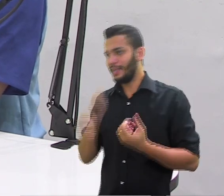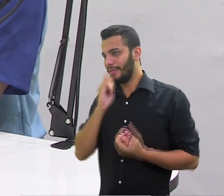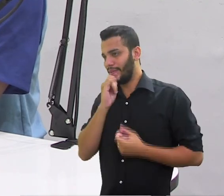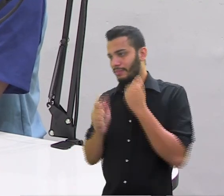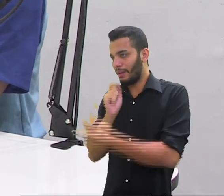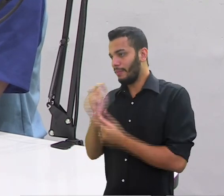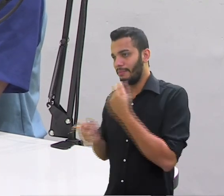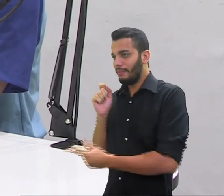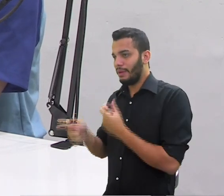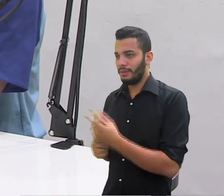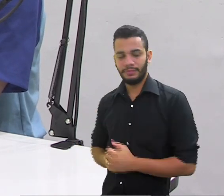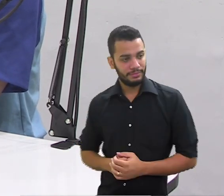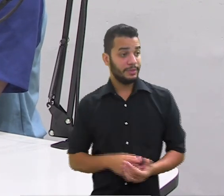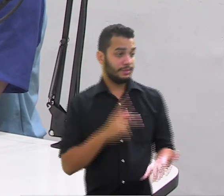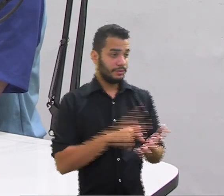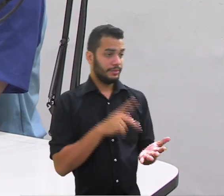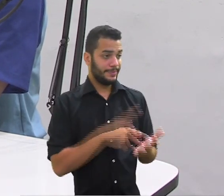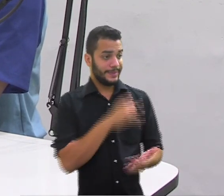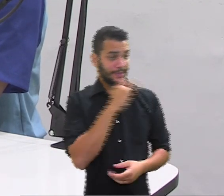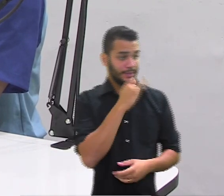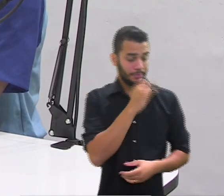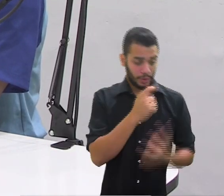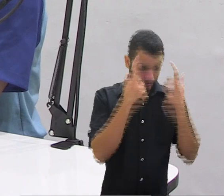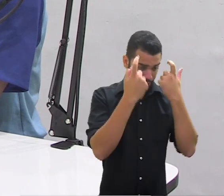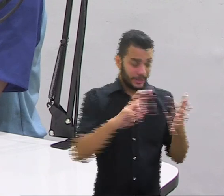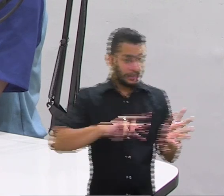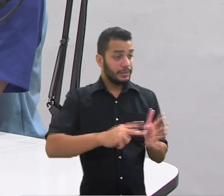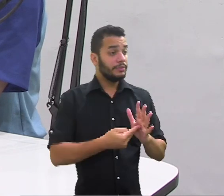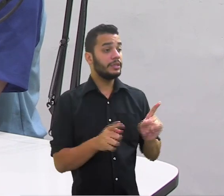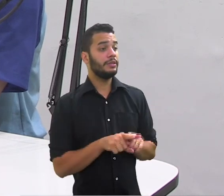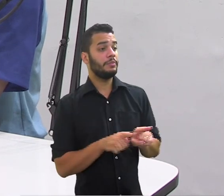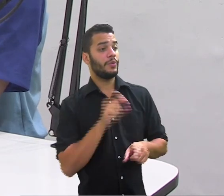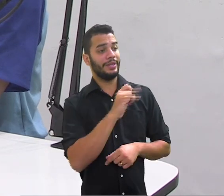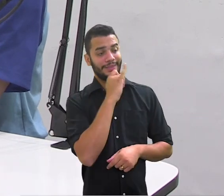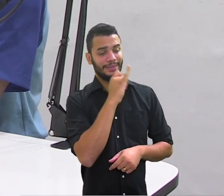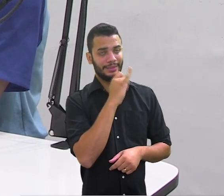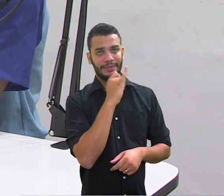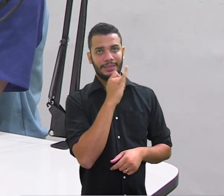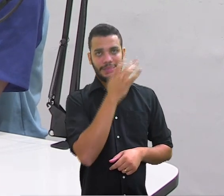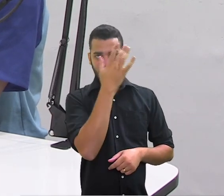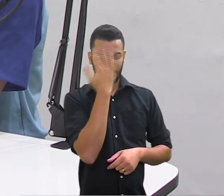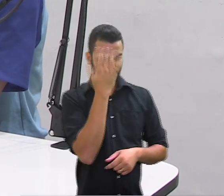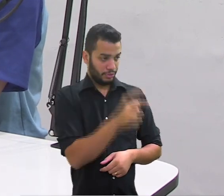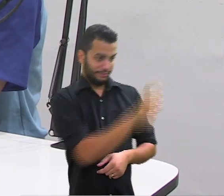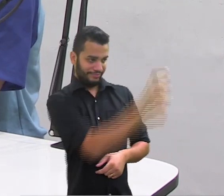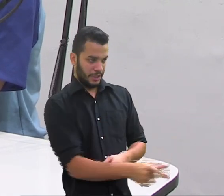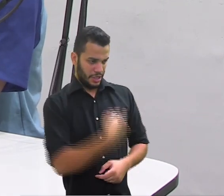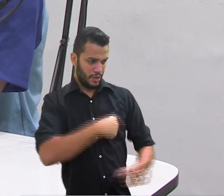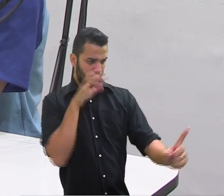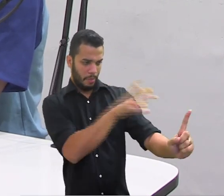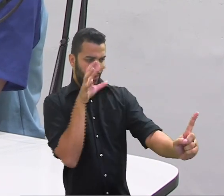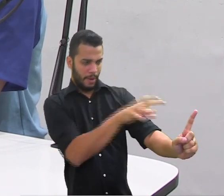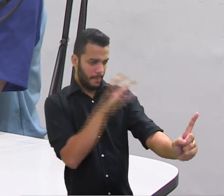vai oprimindo a pessoa, falando o contrário da pessoa, como a professora dá uma ordem, o aluno ir